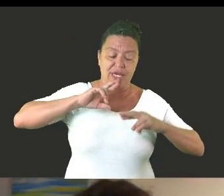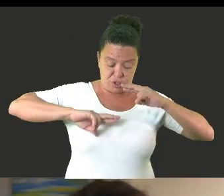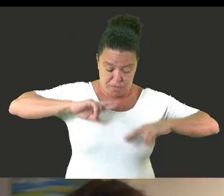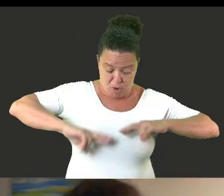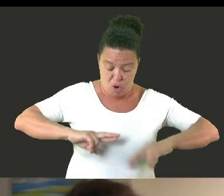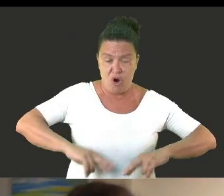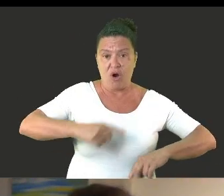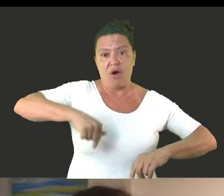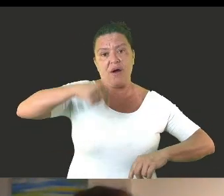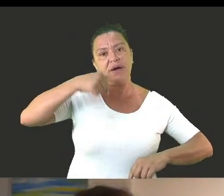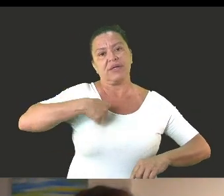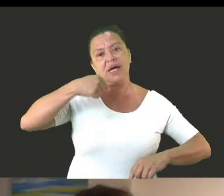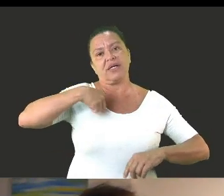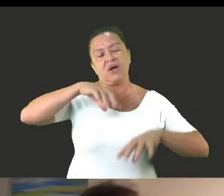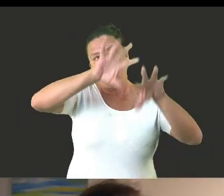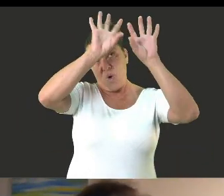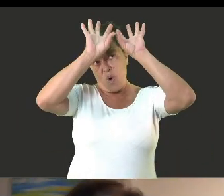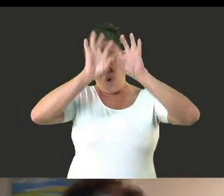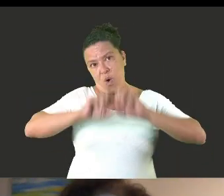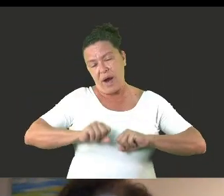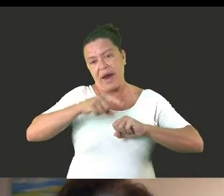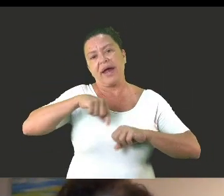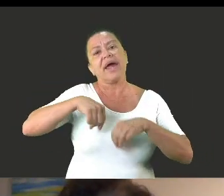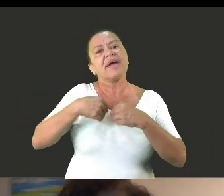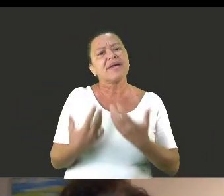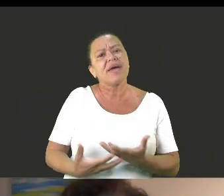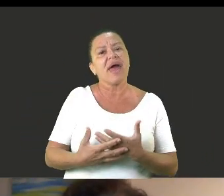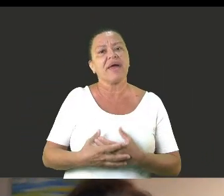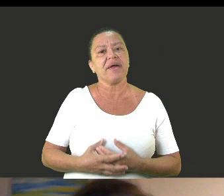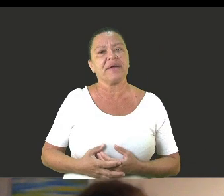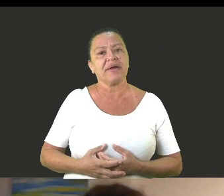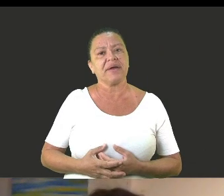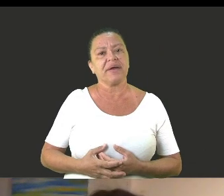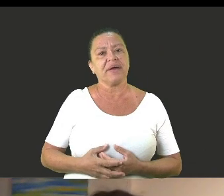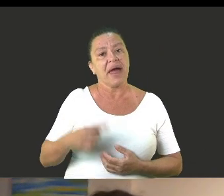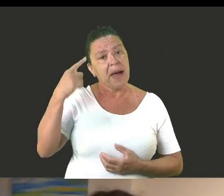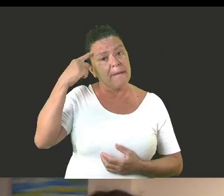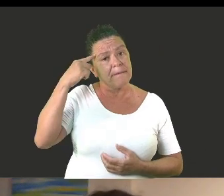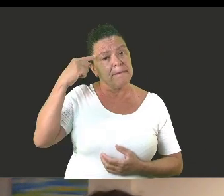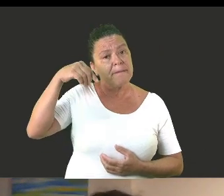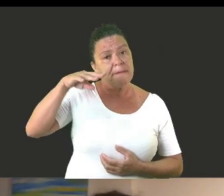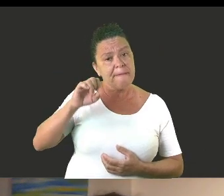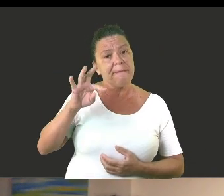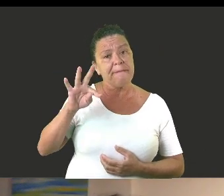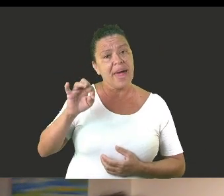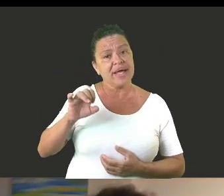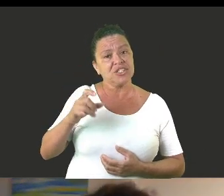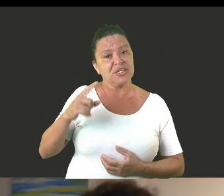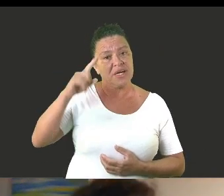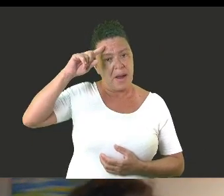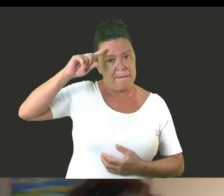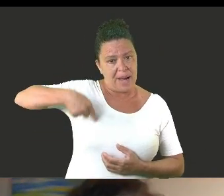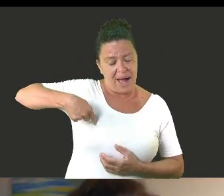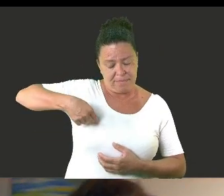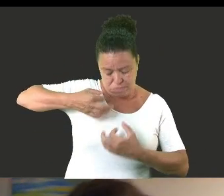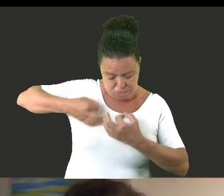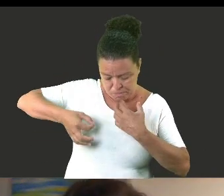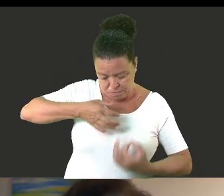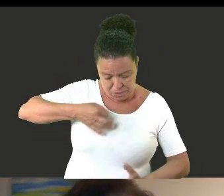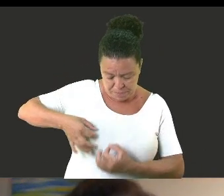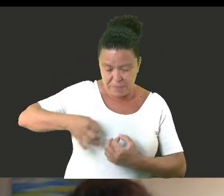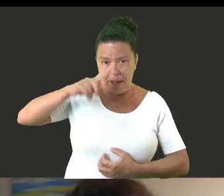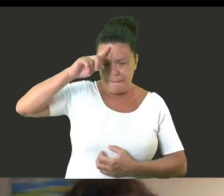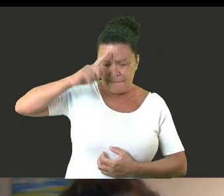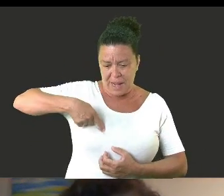ao sinal que ela está recebendo. E quem é que emite o sinal? É a mente. E de que forma a